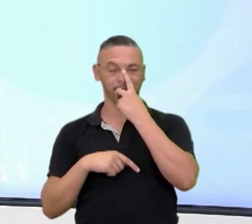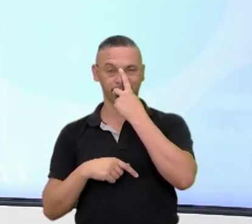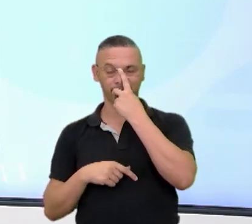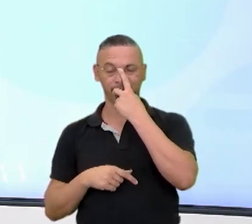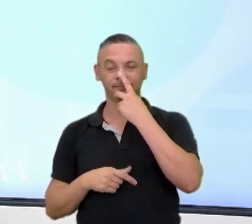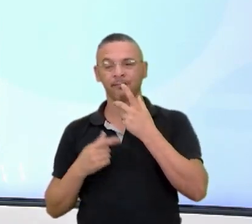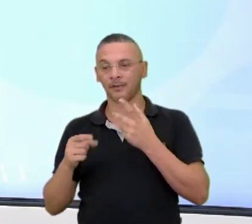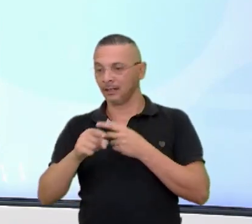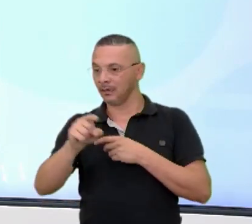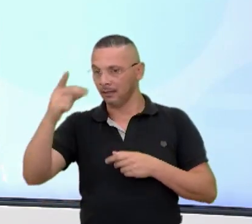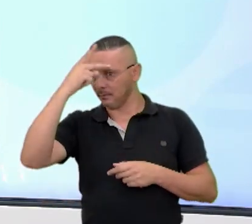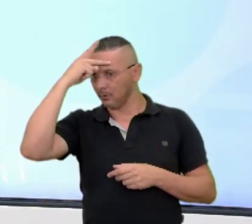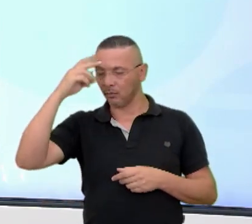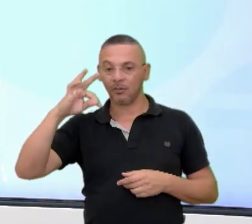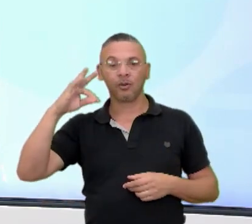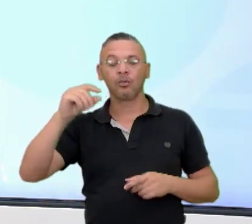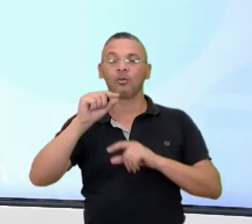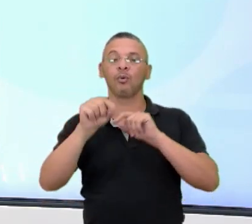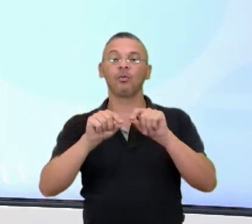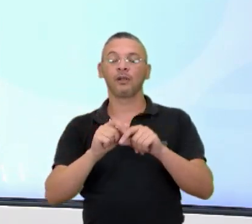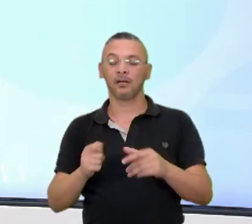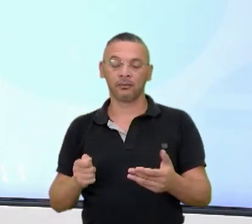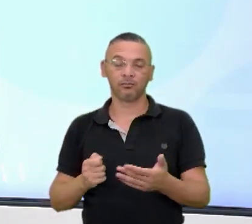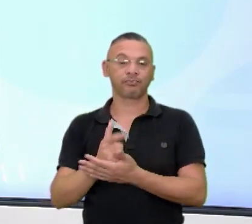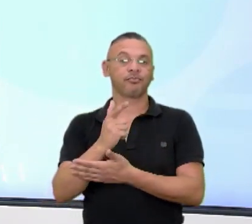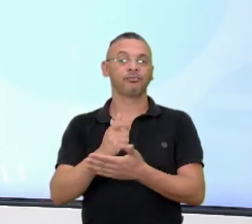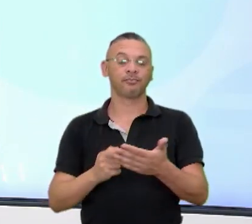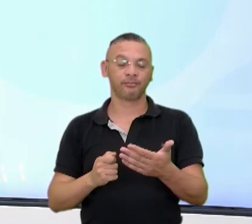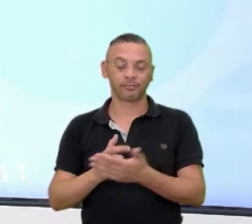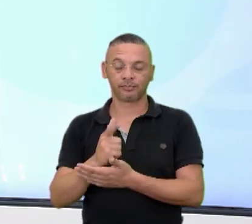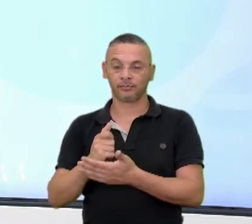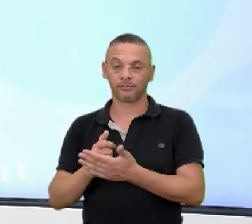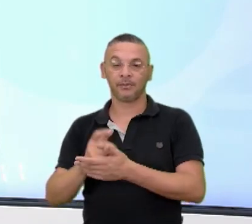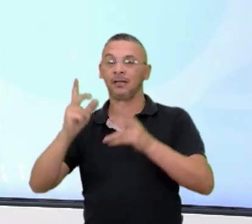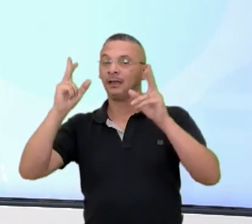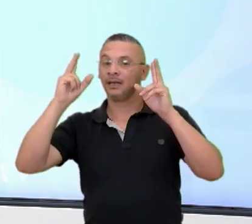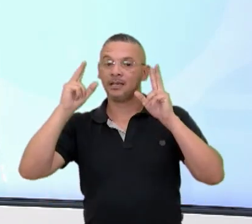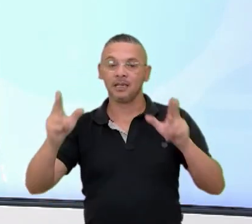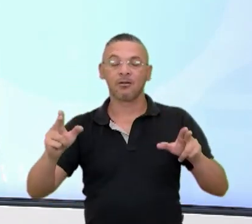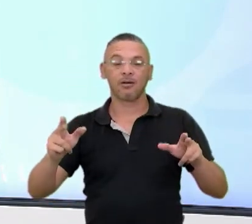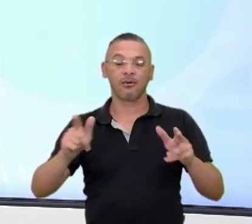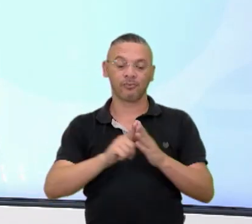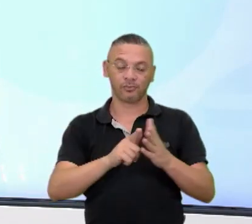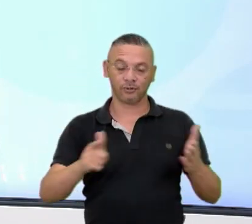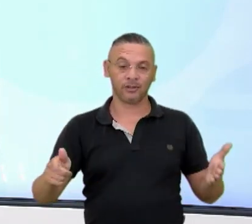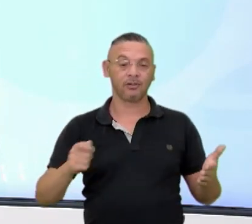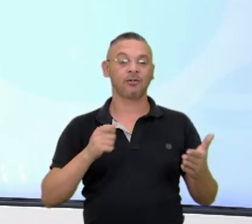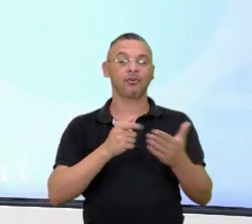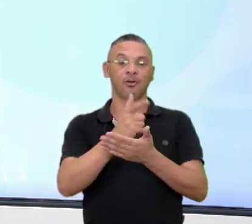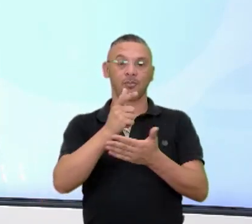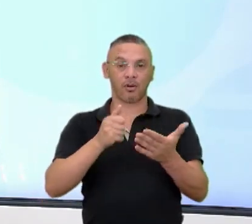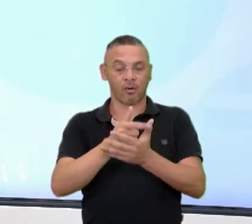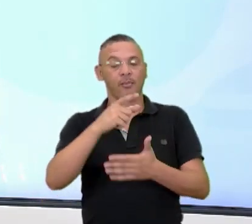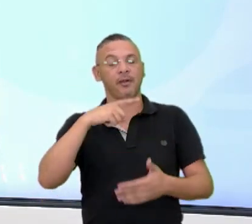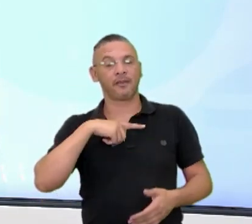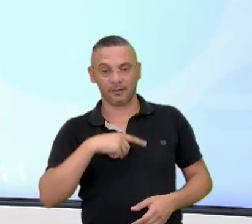e aqui nem chegou. No México, aconteceu algo grandioso, e aqui, nossa, ninguém falou, nem rede social, nem nada.